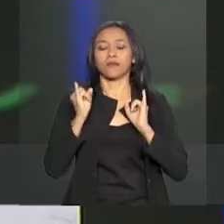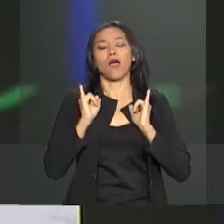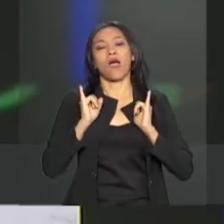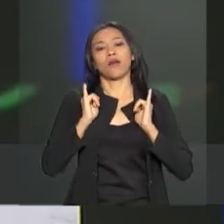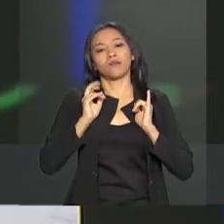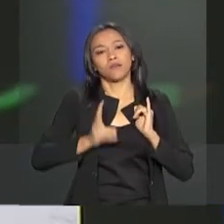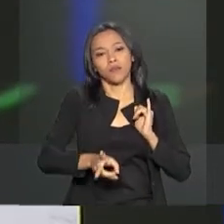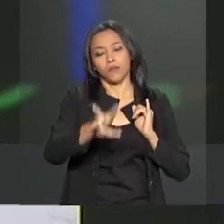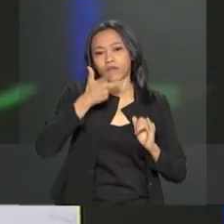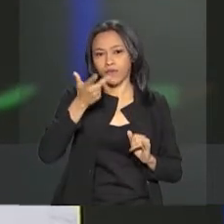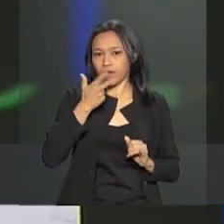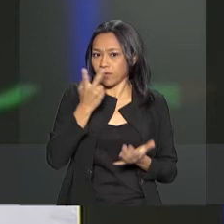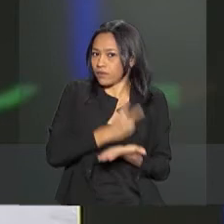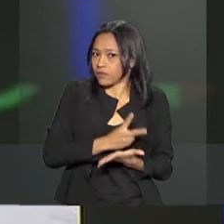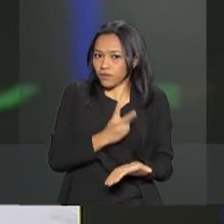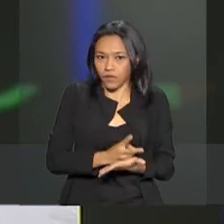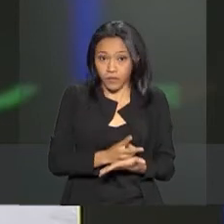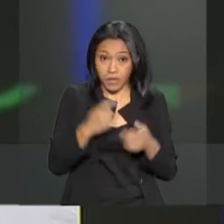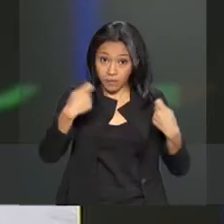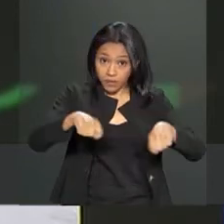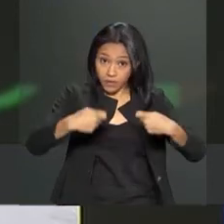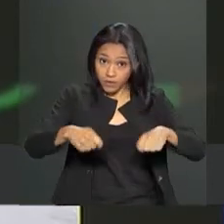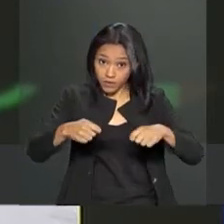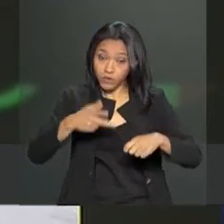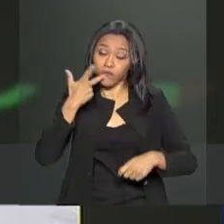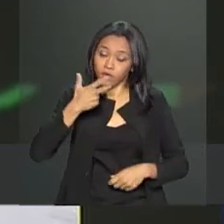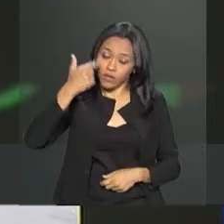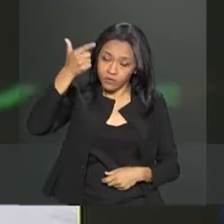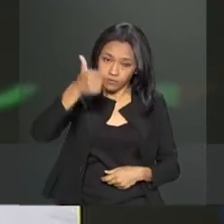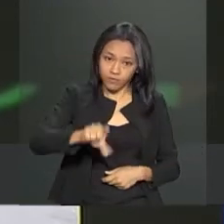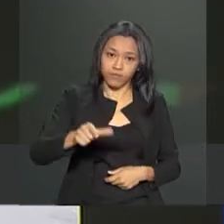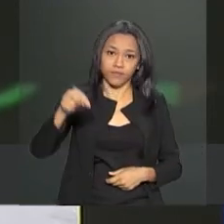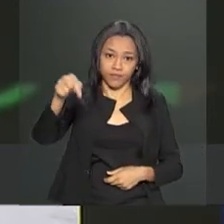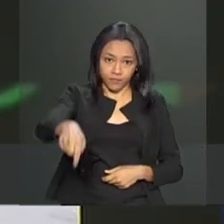a todo momento. É preciso, vou dizer aqui,